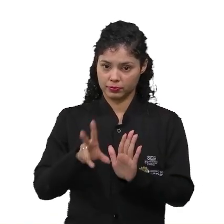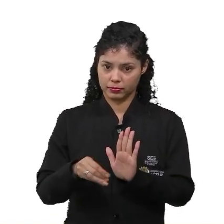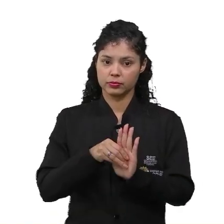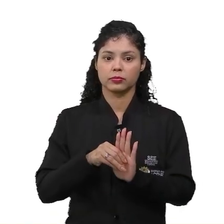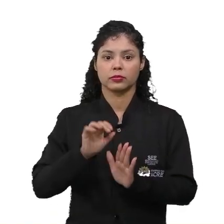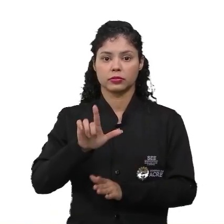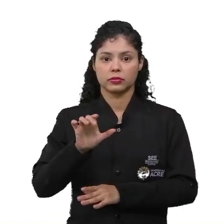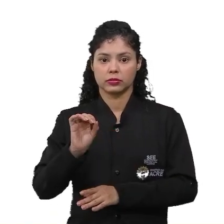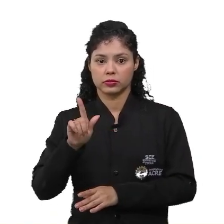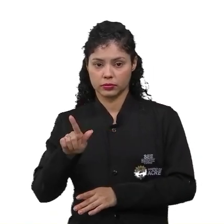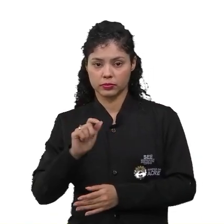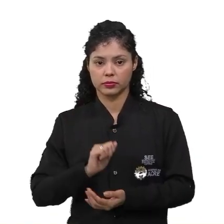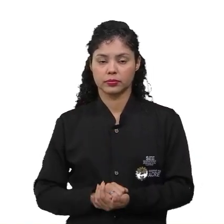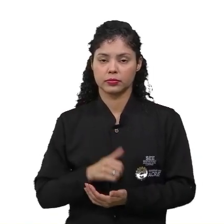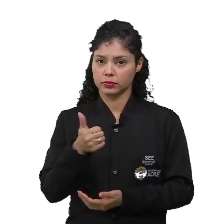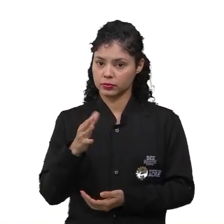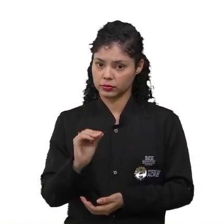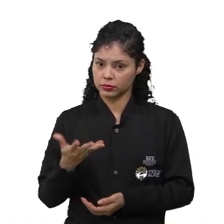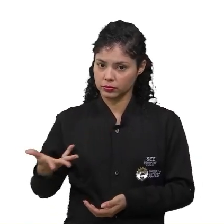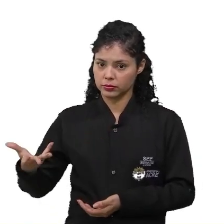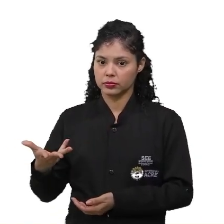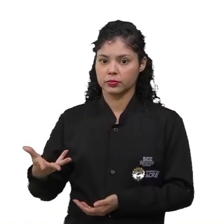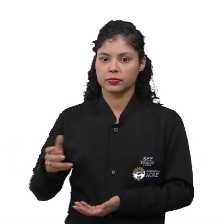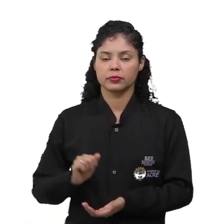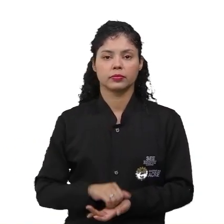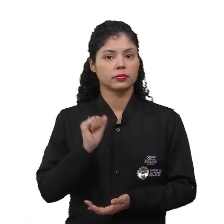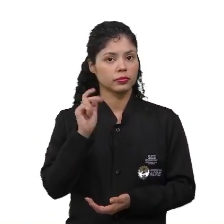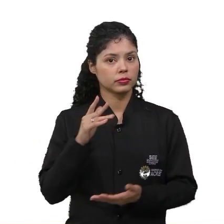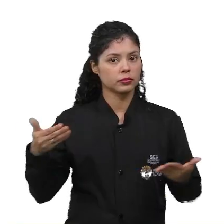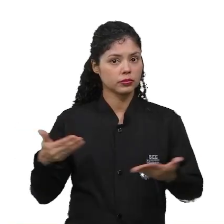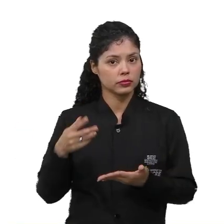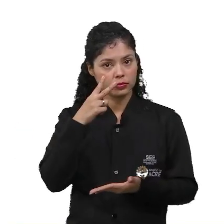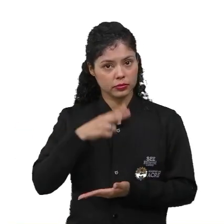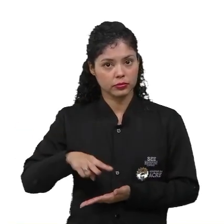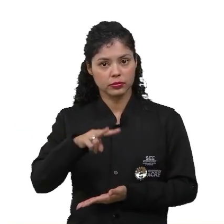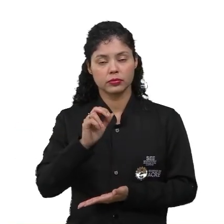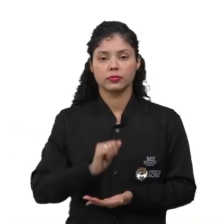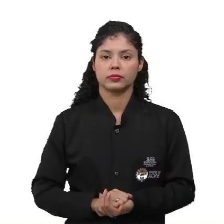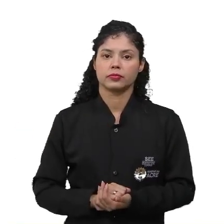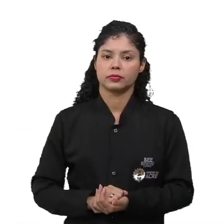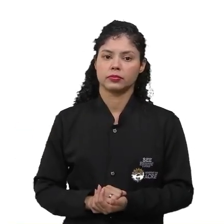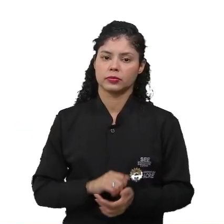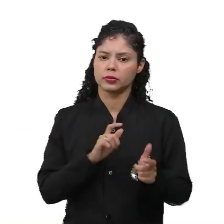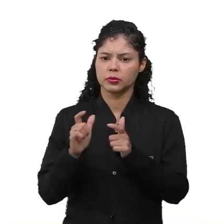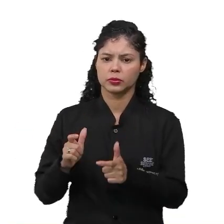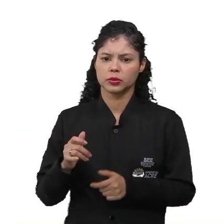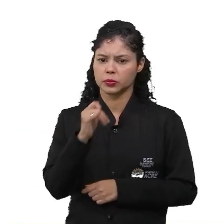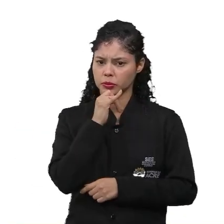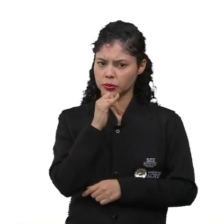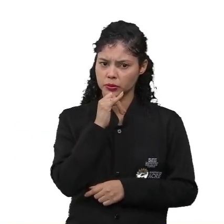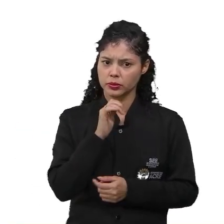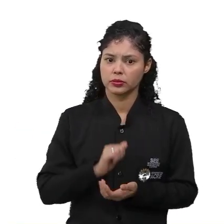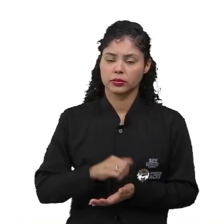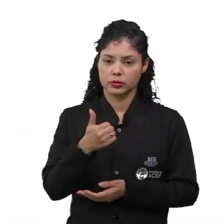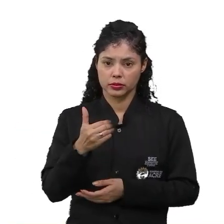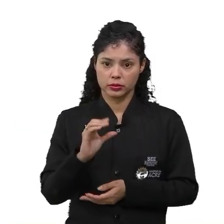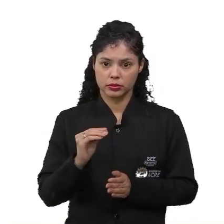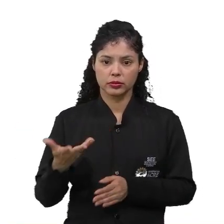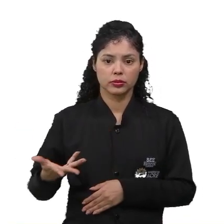do logaritmo de base 10. Ok, agora que nós vimos onde, por exemplo, aplicar a base